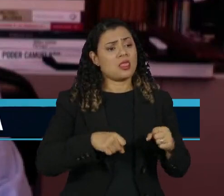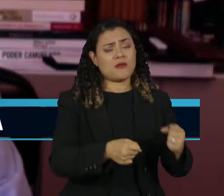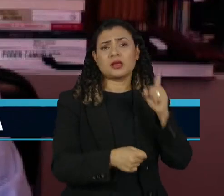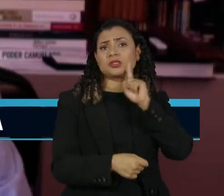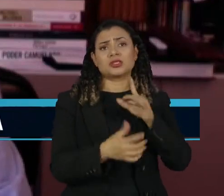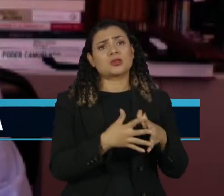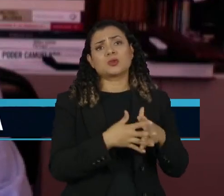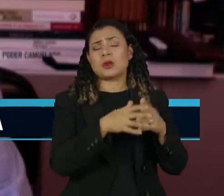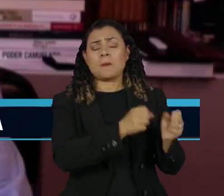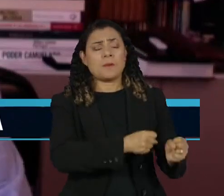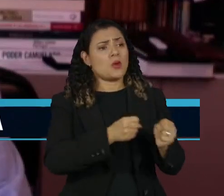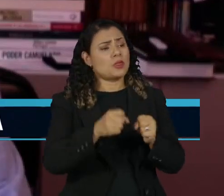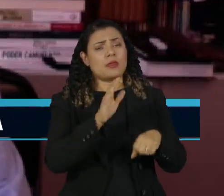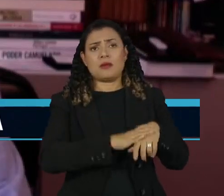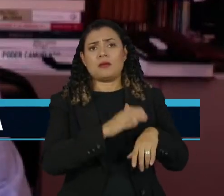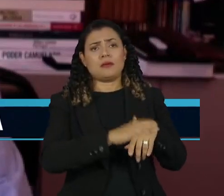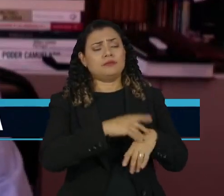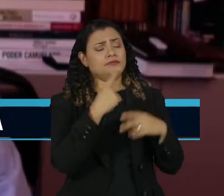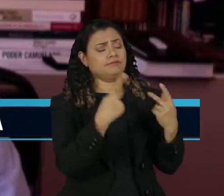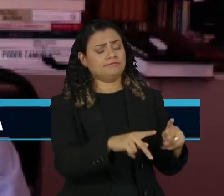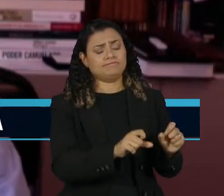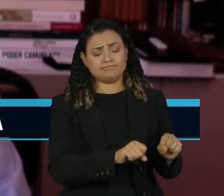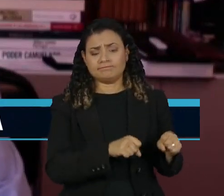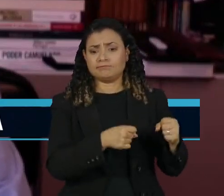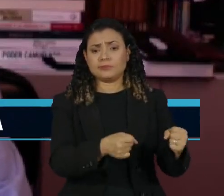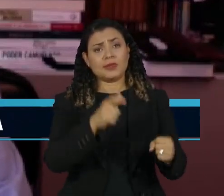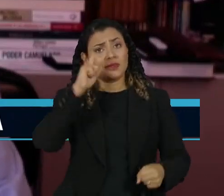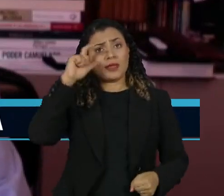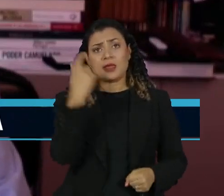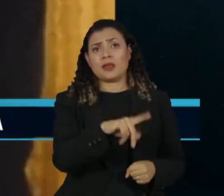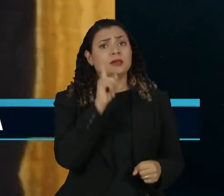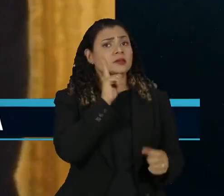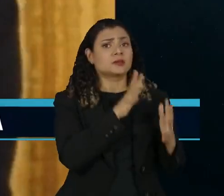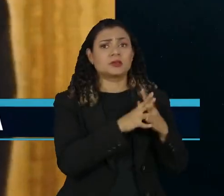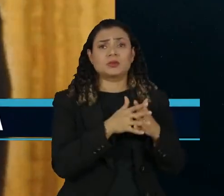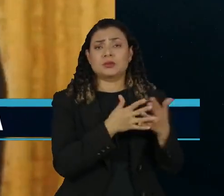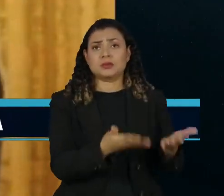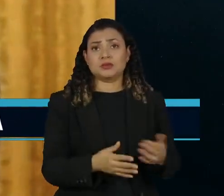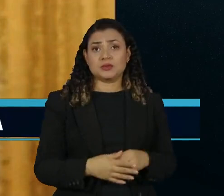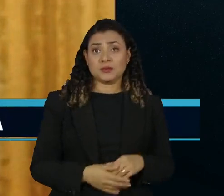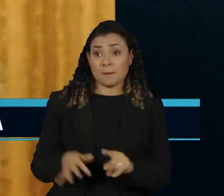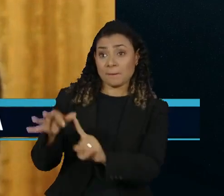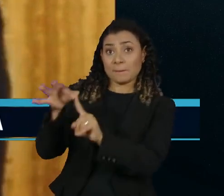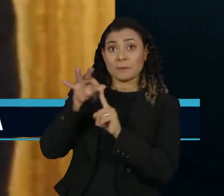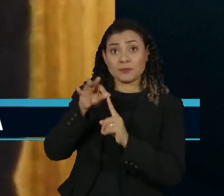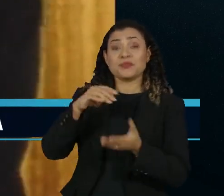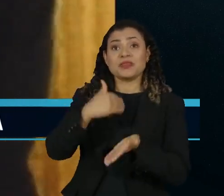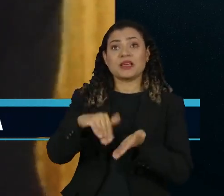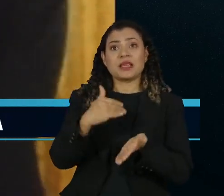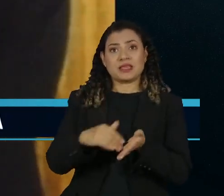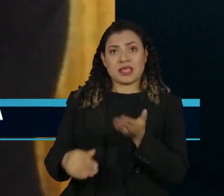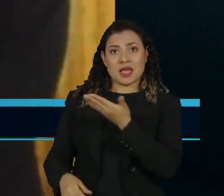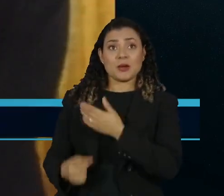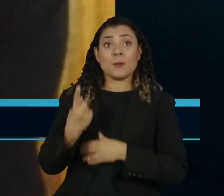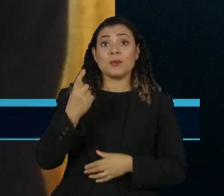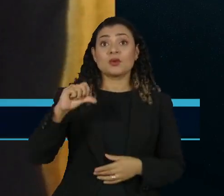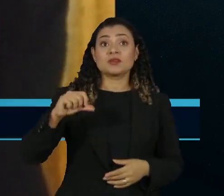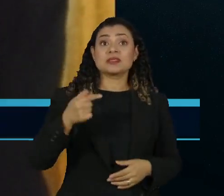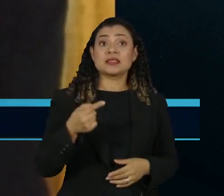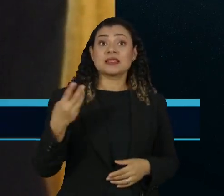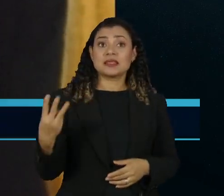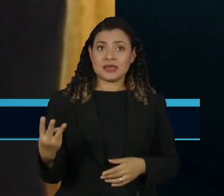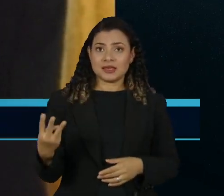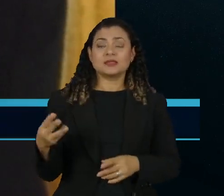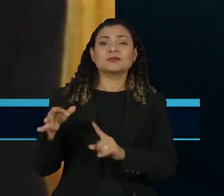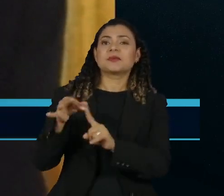o poder americano e os interesses americanos. Foi nomeado secretário de Estado em 1973